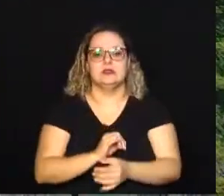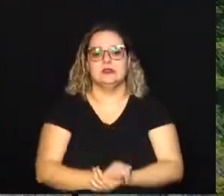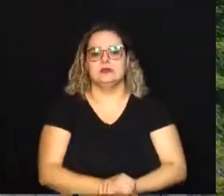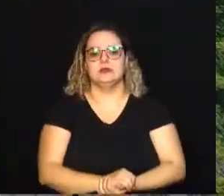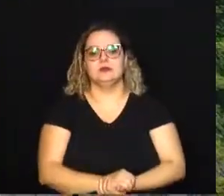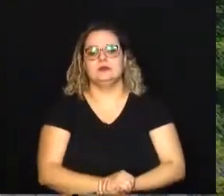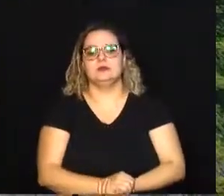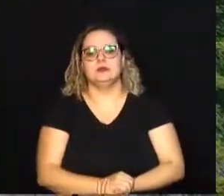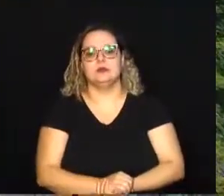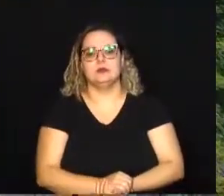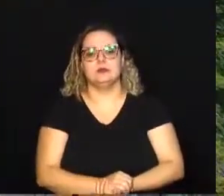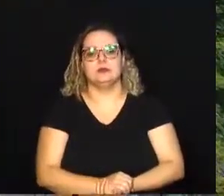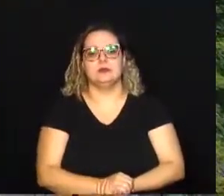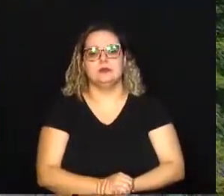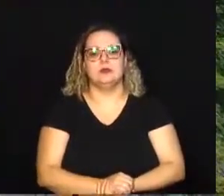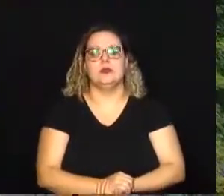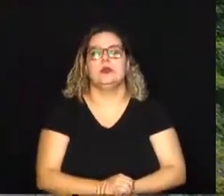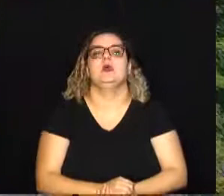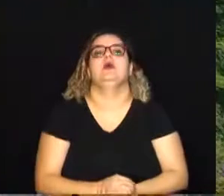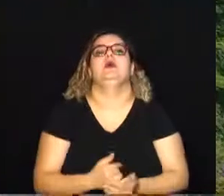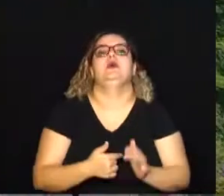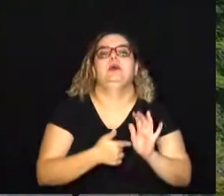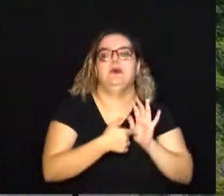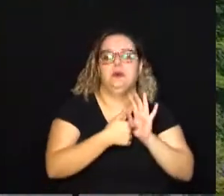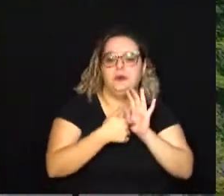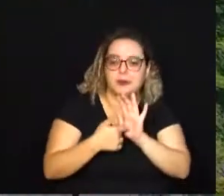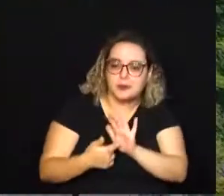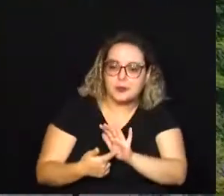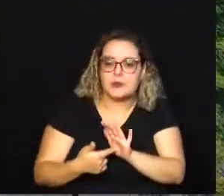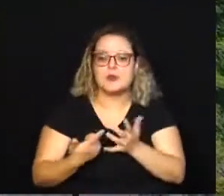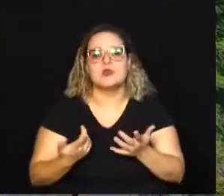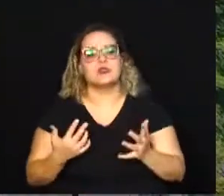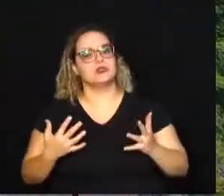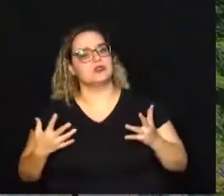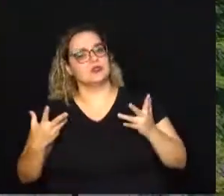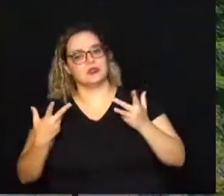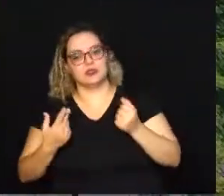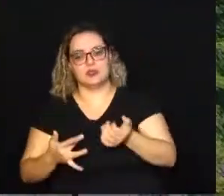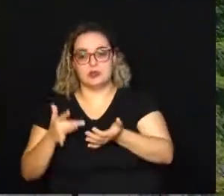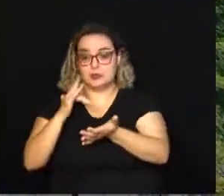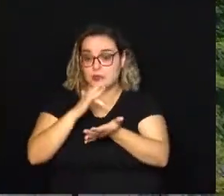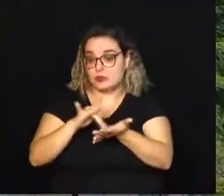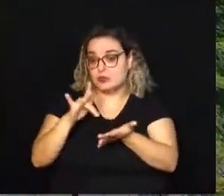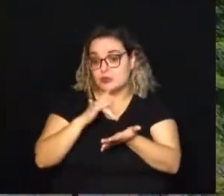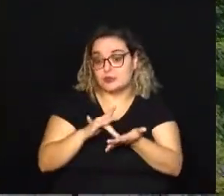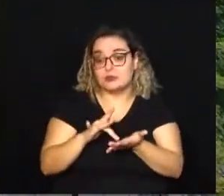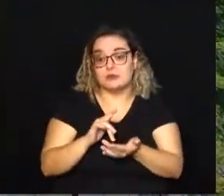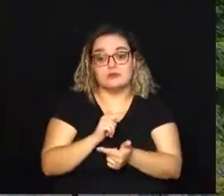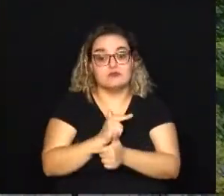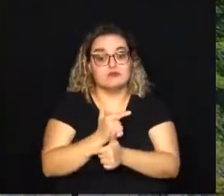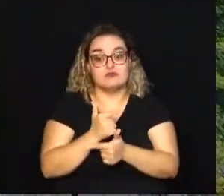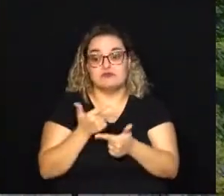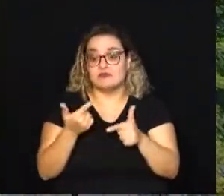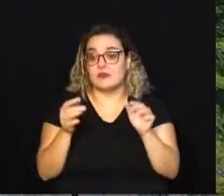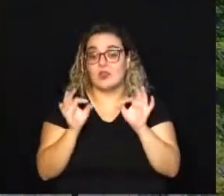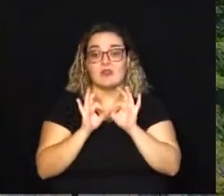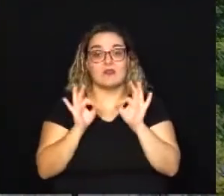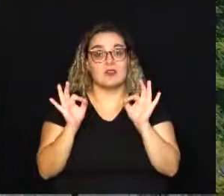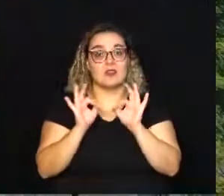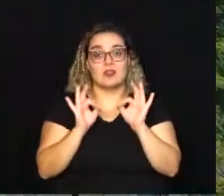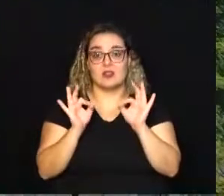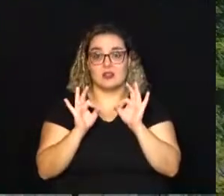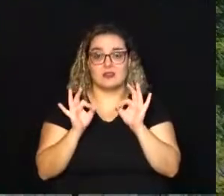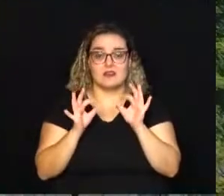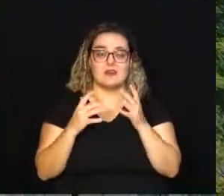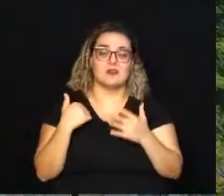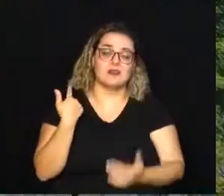ia ofertar os instrumentos, né? Os tablets, enfim. Foi uma situação muito desgastante,